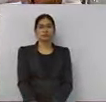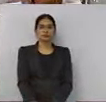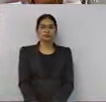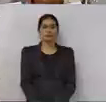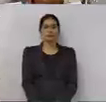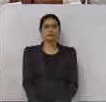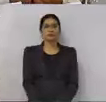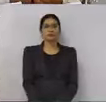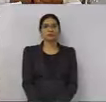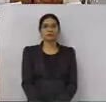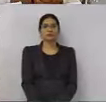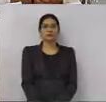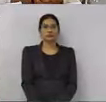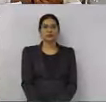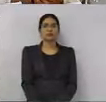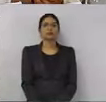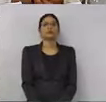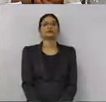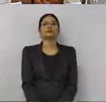na verdade,